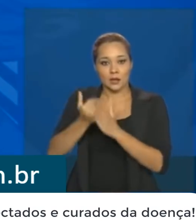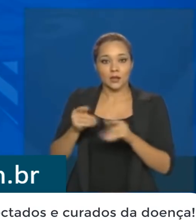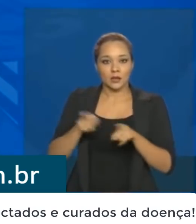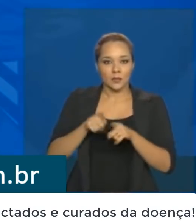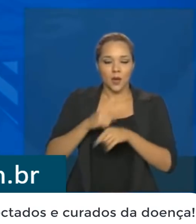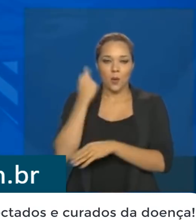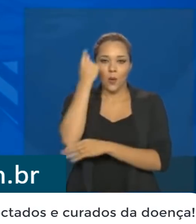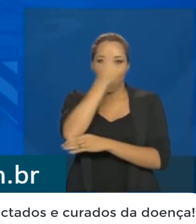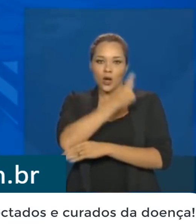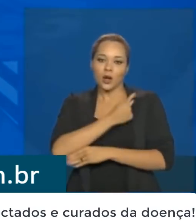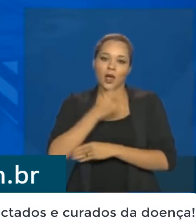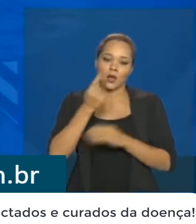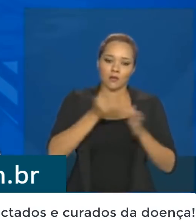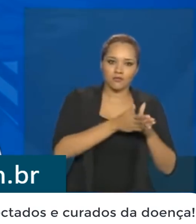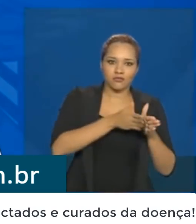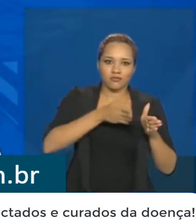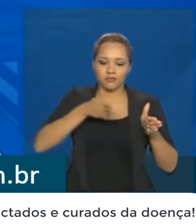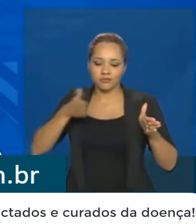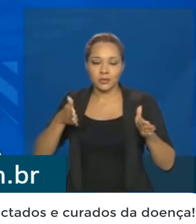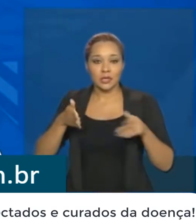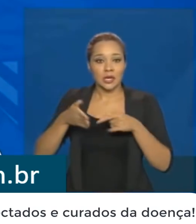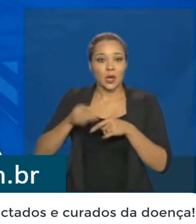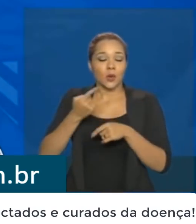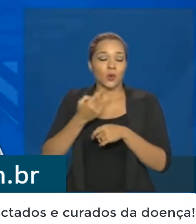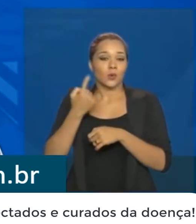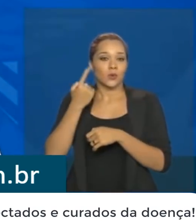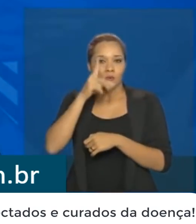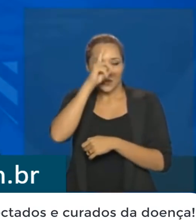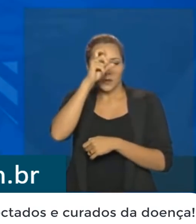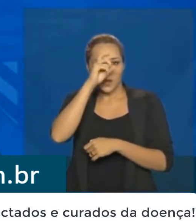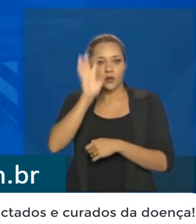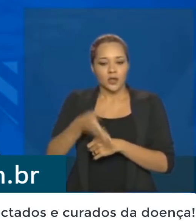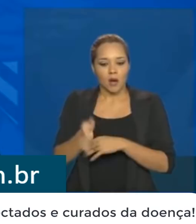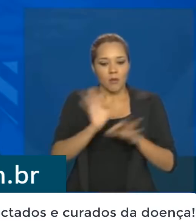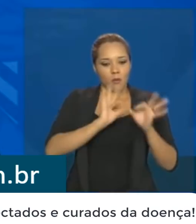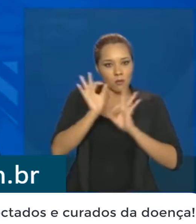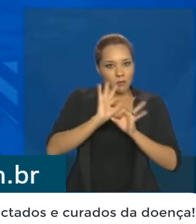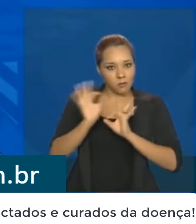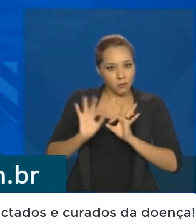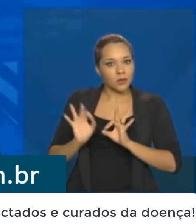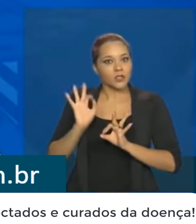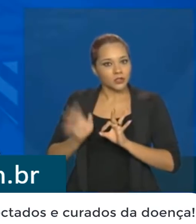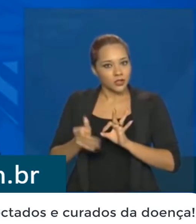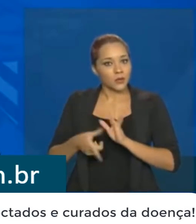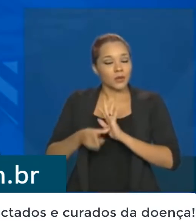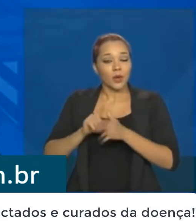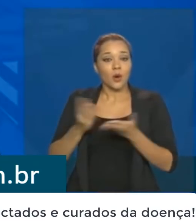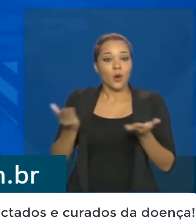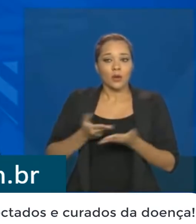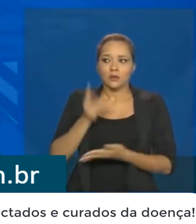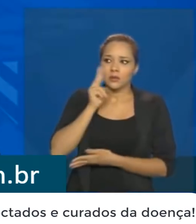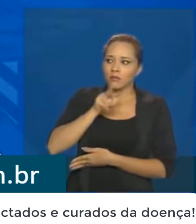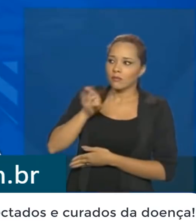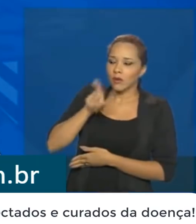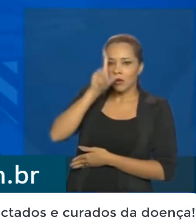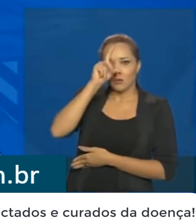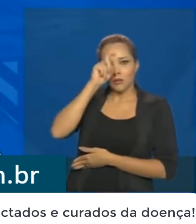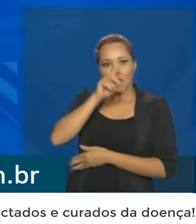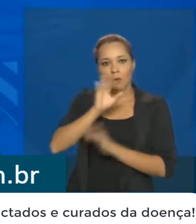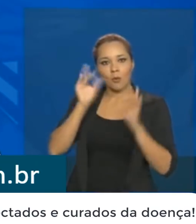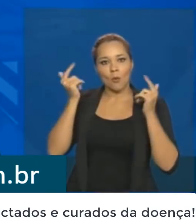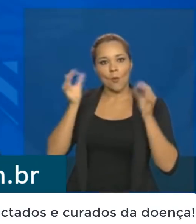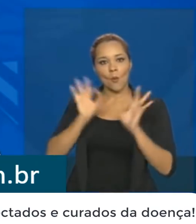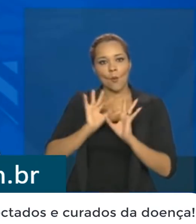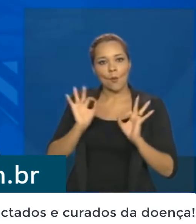o horário de atendimento. Os hospitais se prepararam para isso. Os hospitais hoje estão vazios. A grande